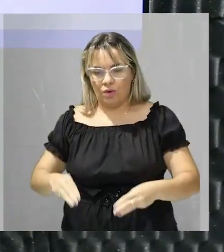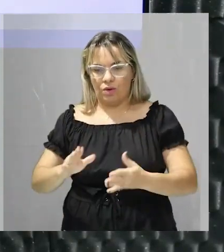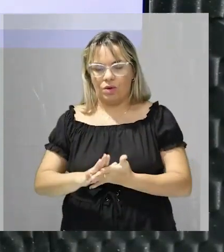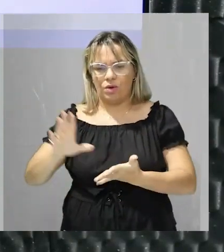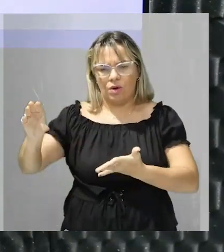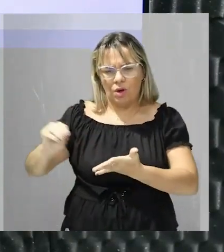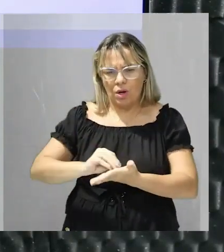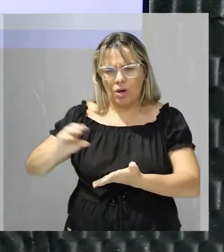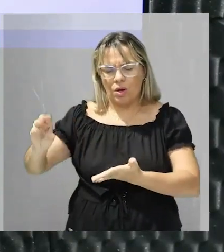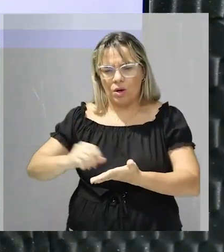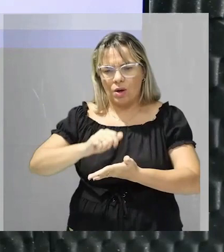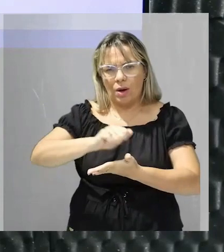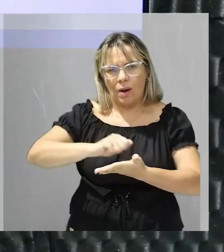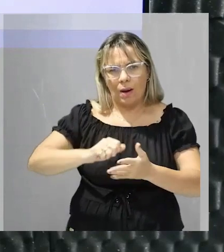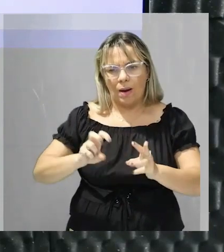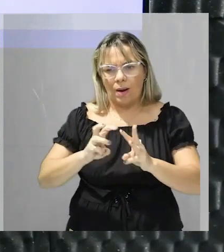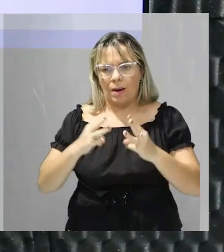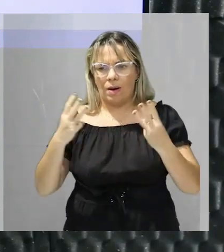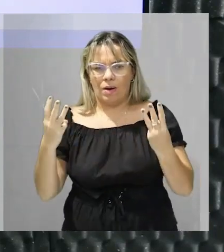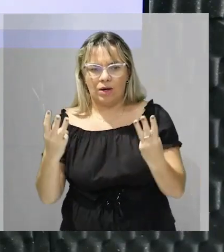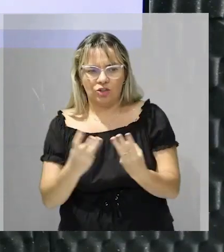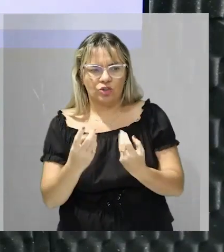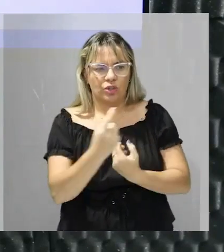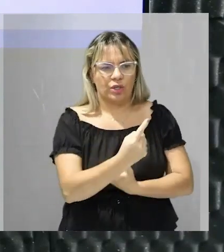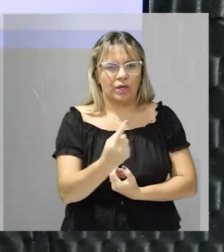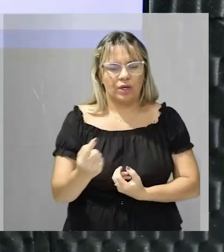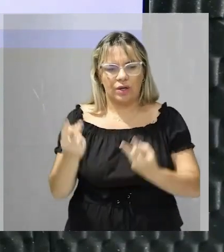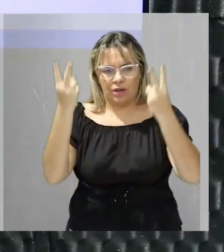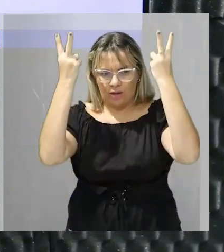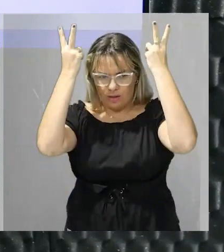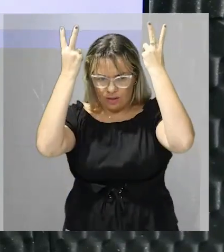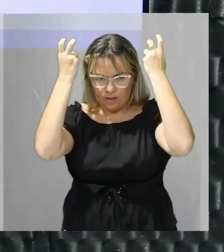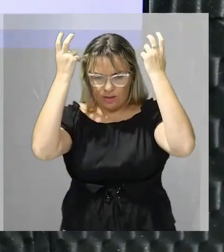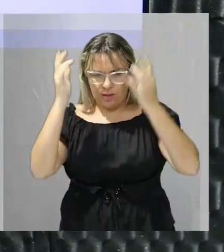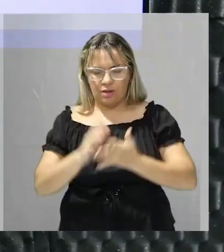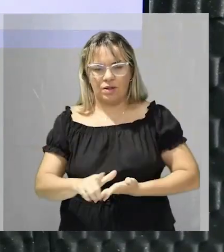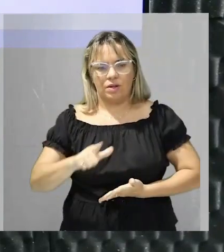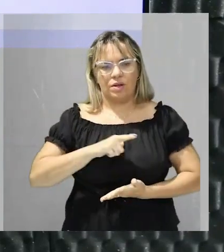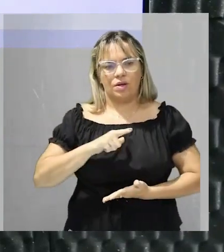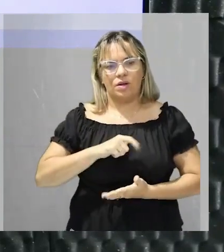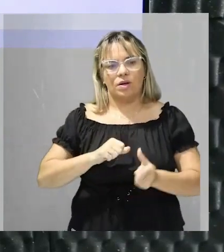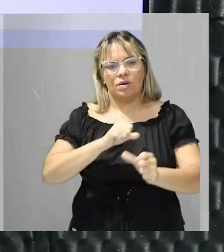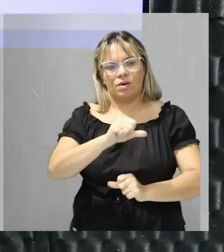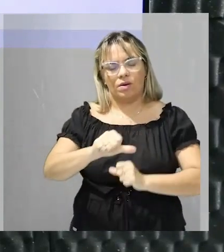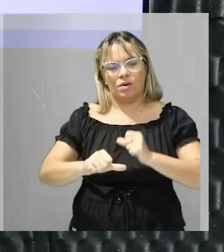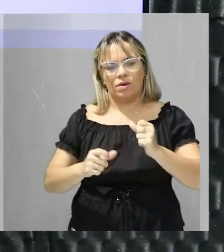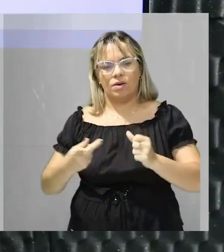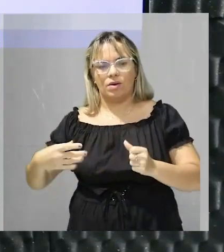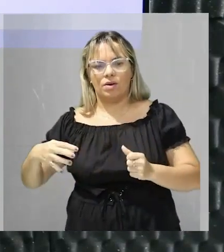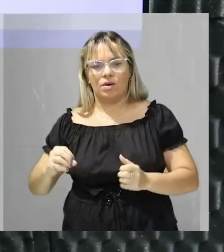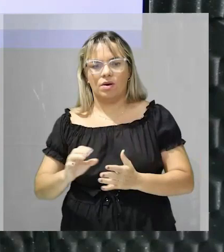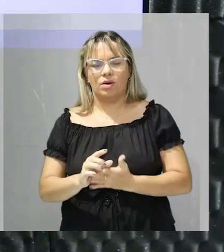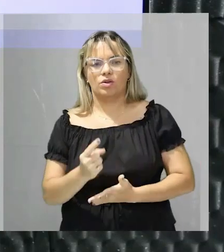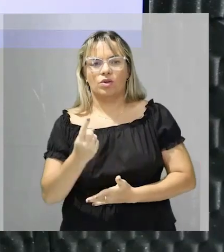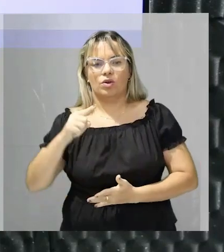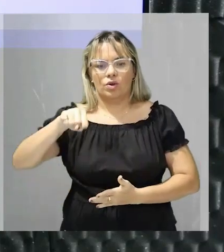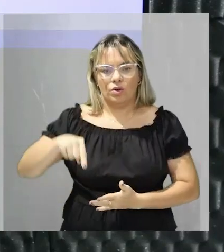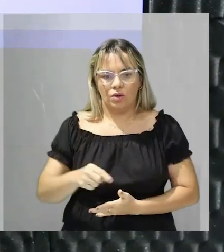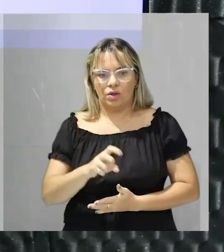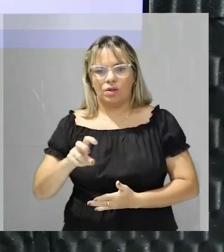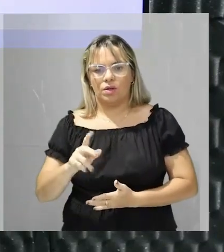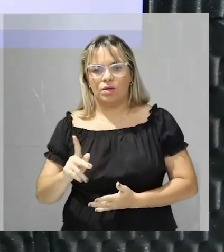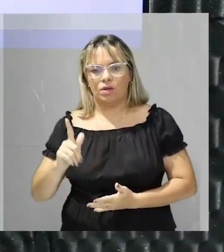massa de cada coelho obtendo um desvio padrão de 1,5 kg 1,5 kg tá